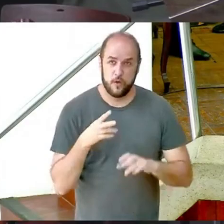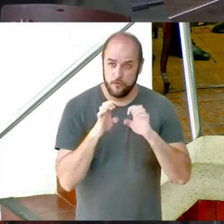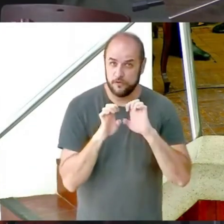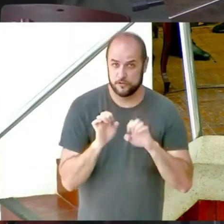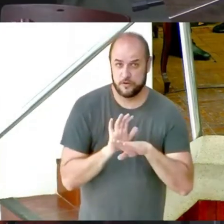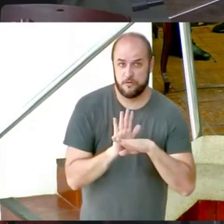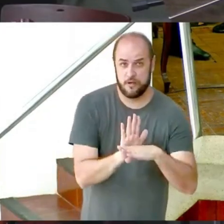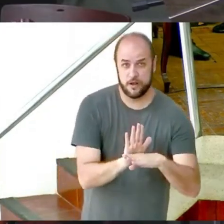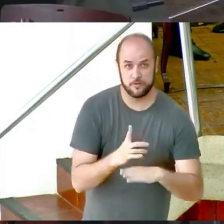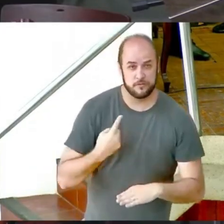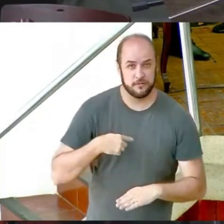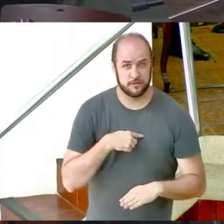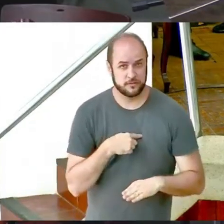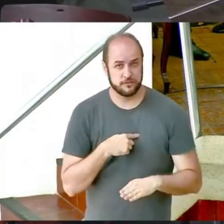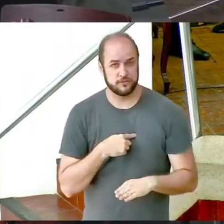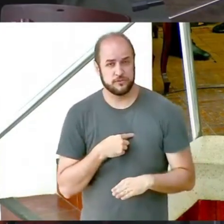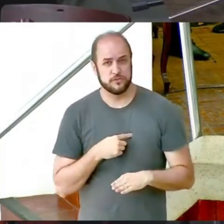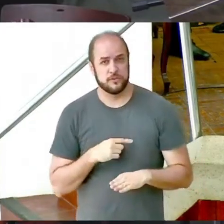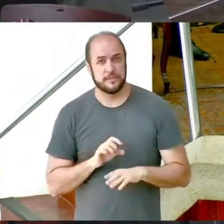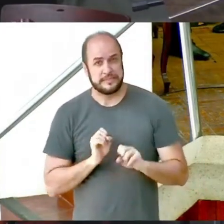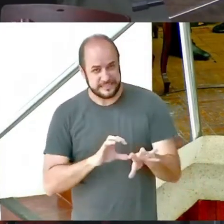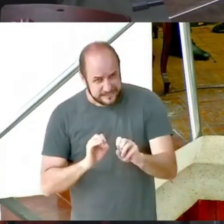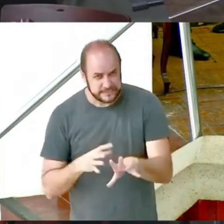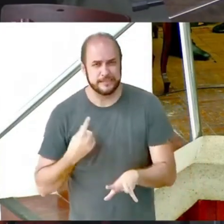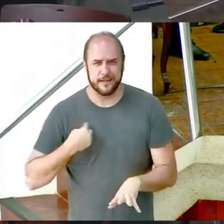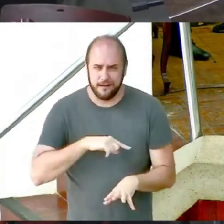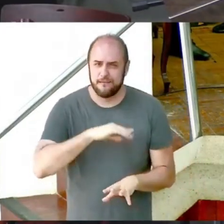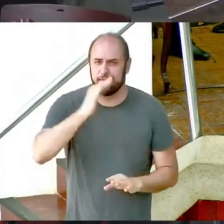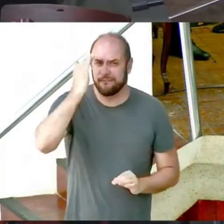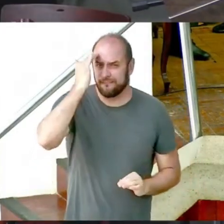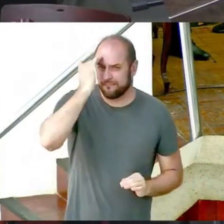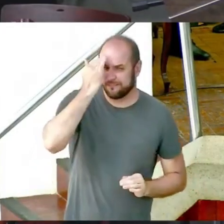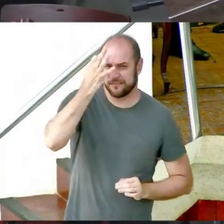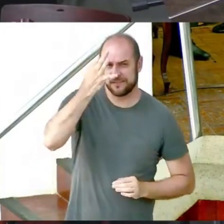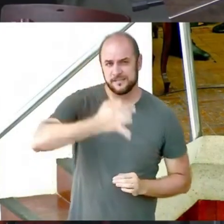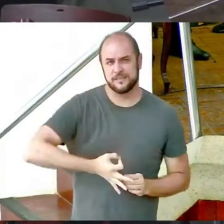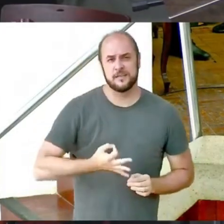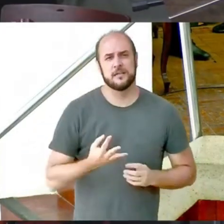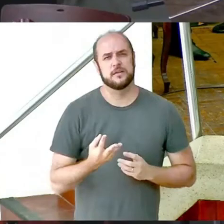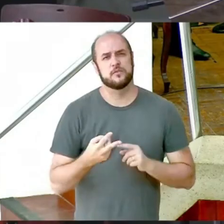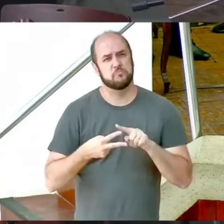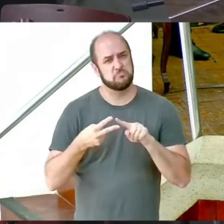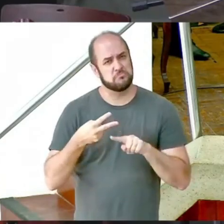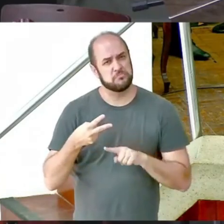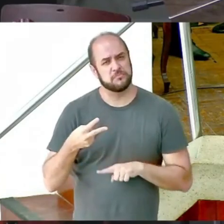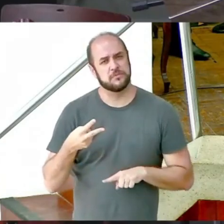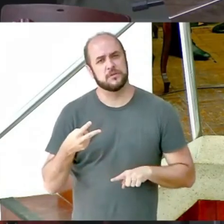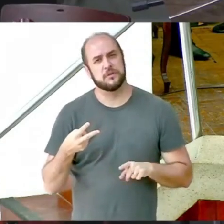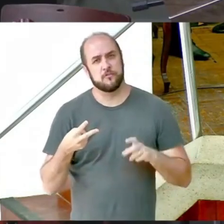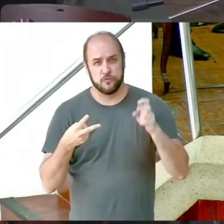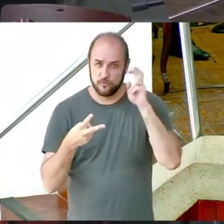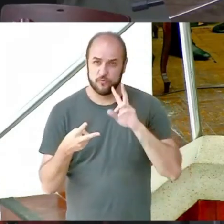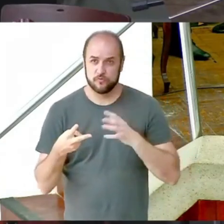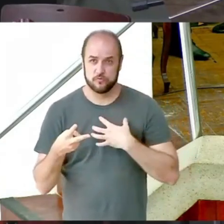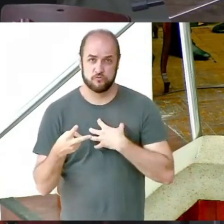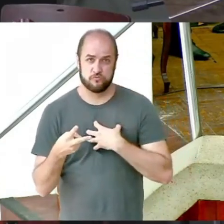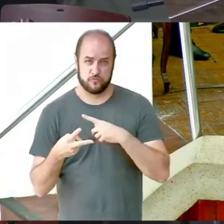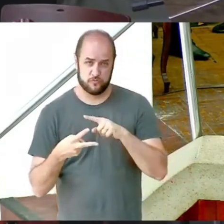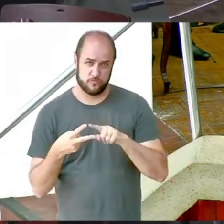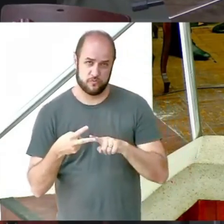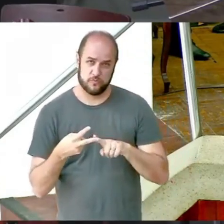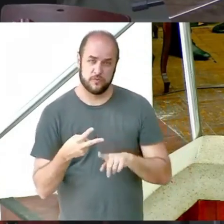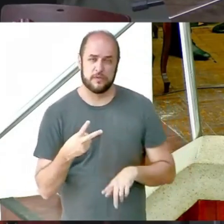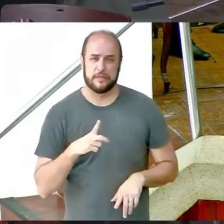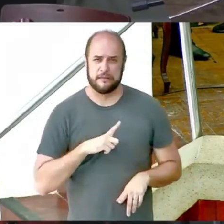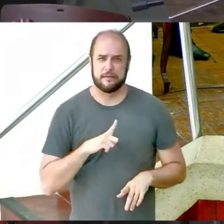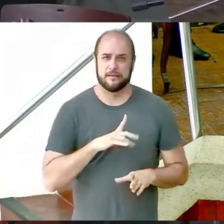nos ensinam ou nos ajudam a entender esses dois aspectos, ou esse duplo aspecto